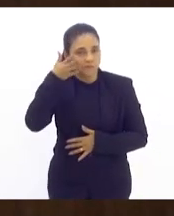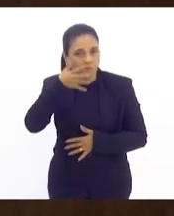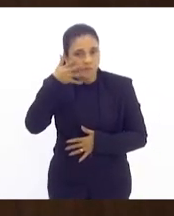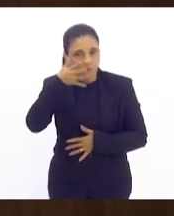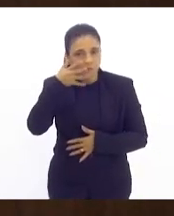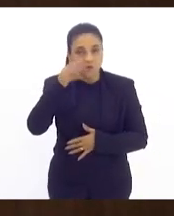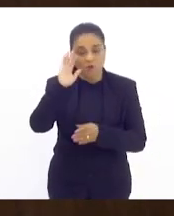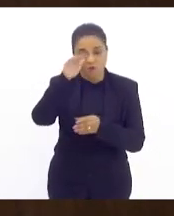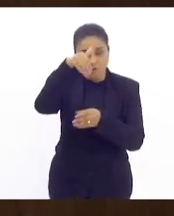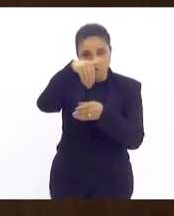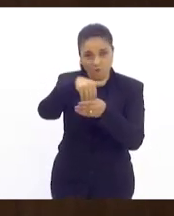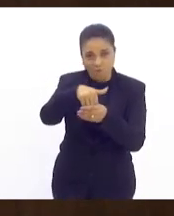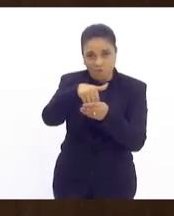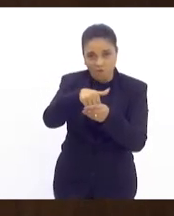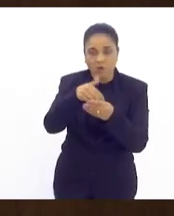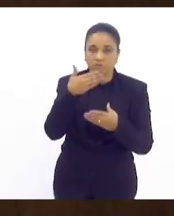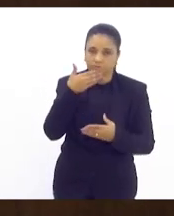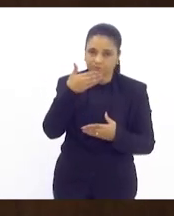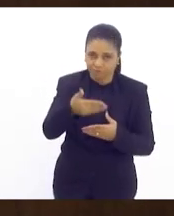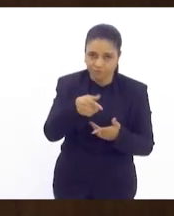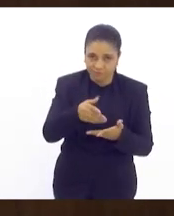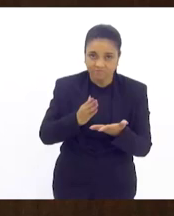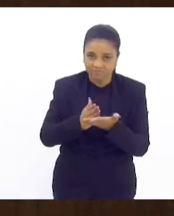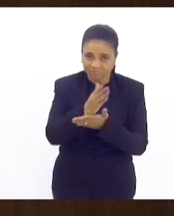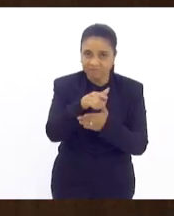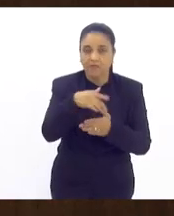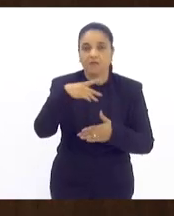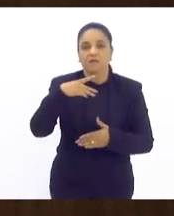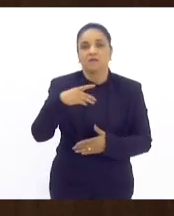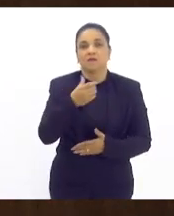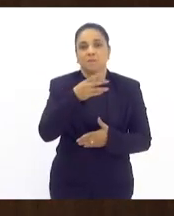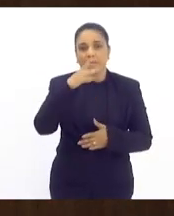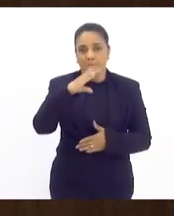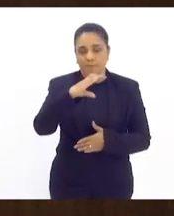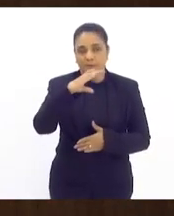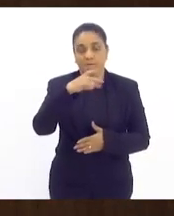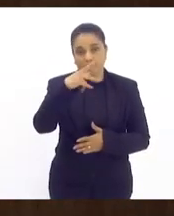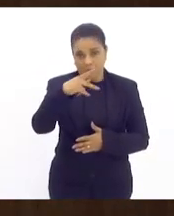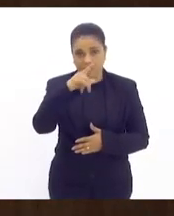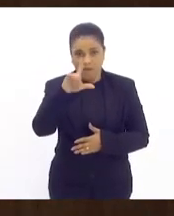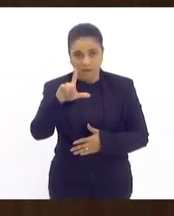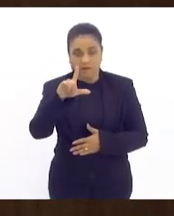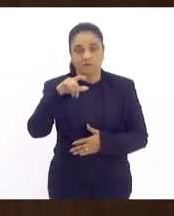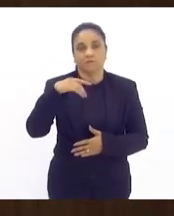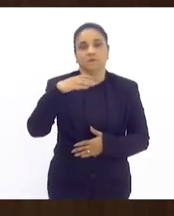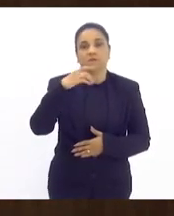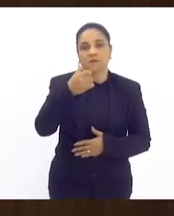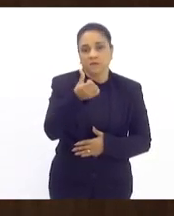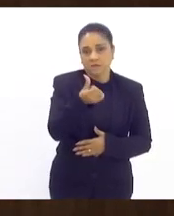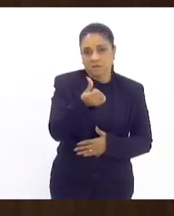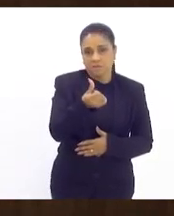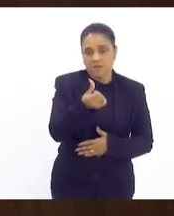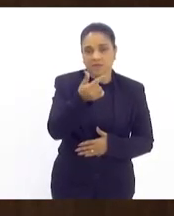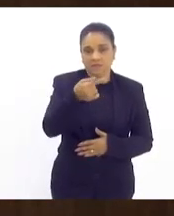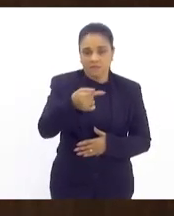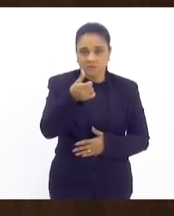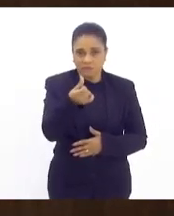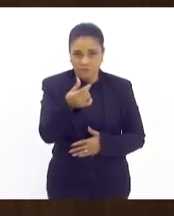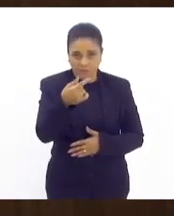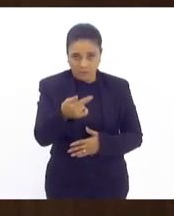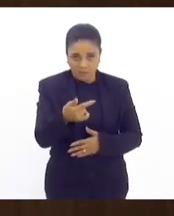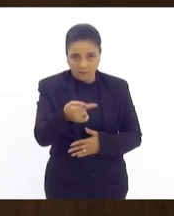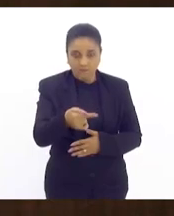voto favorável PL 676 da deputada enfermeira Rejane equipe multiprofissional